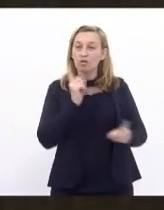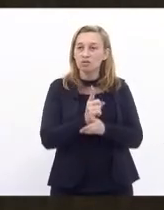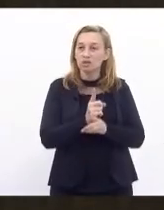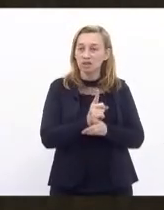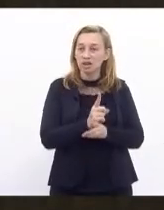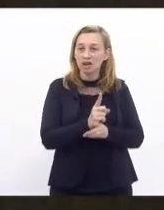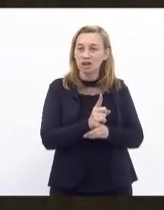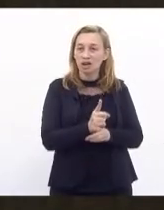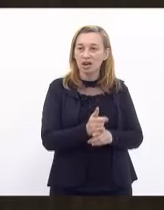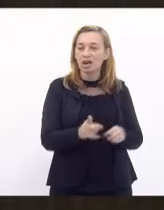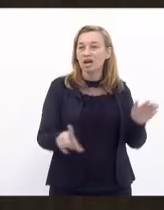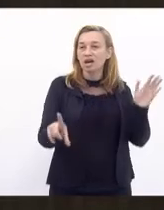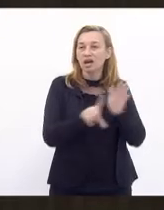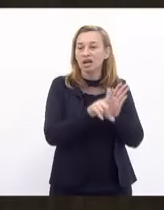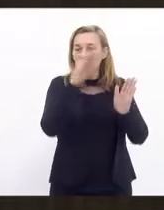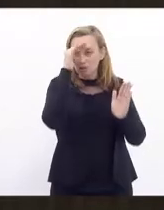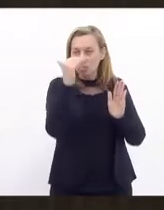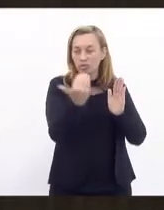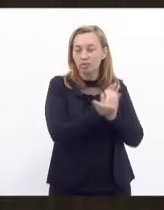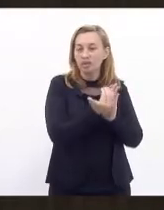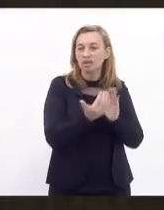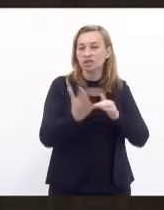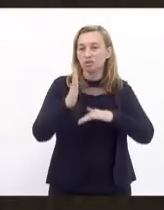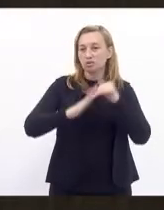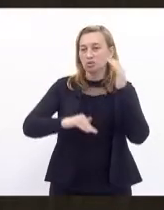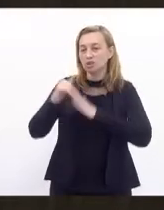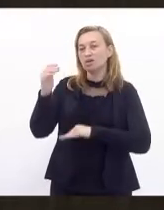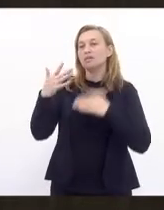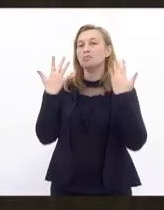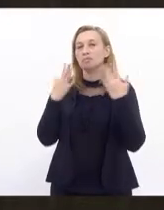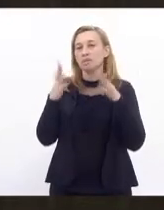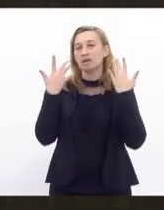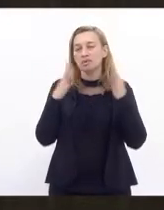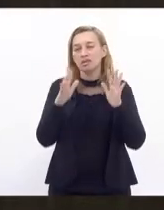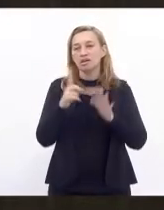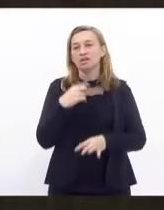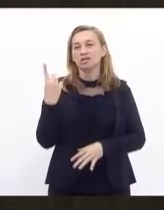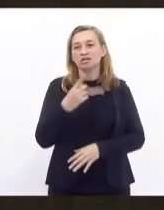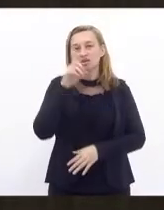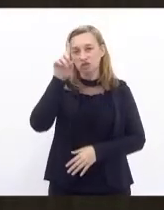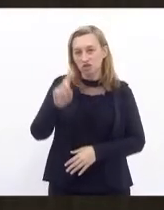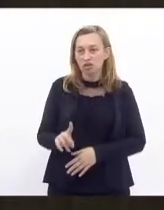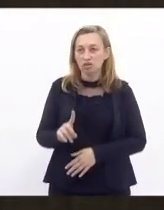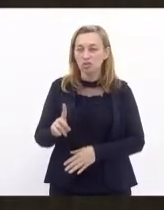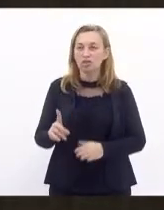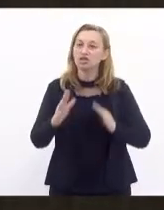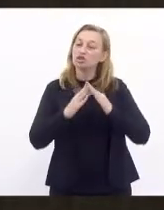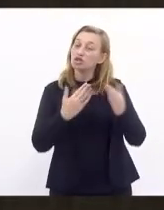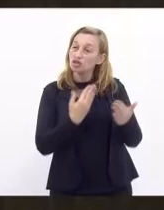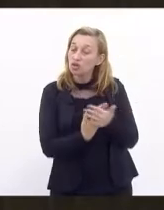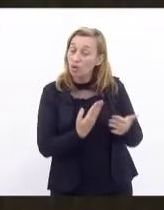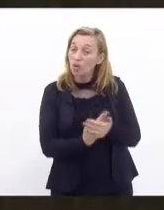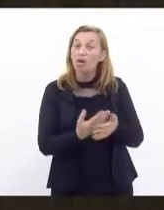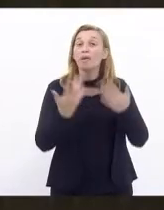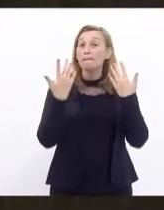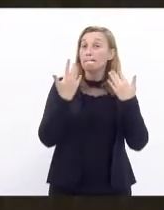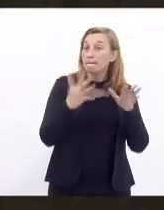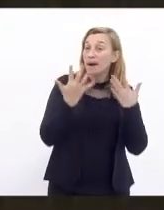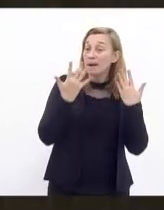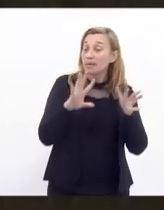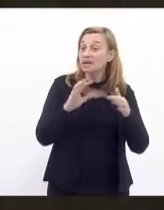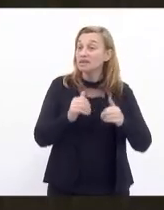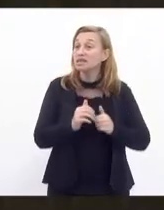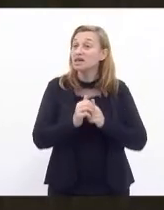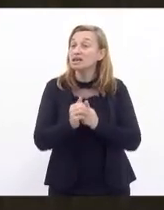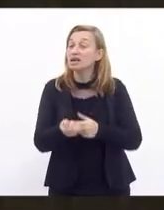na lei e na remuneração desses profissionais. Portanto, parabéns às nossas direções de escolas, parabéns às nossas equipes dirigentes, todo